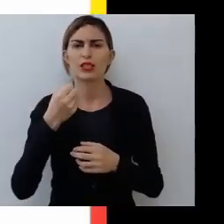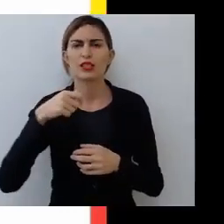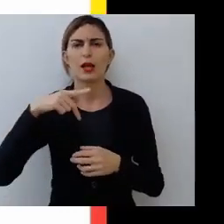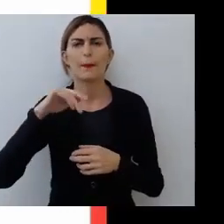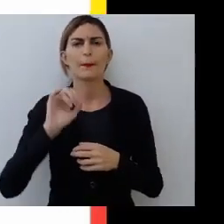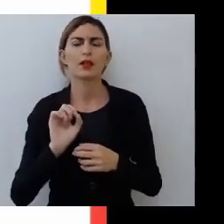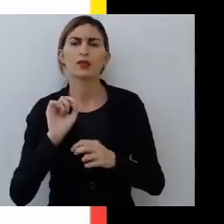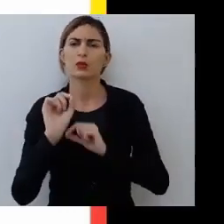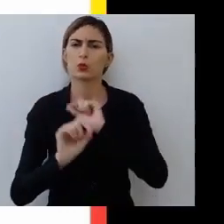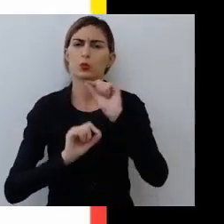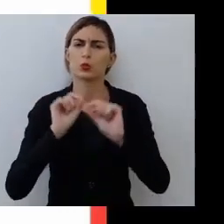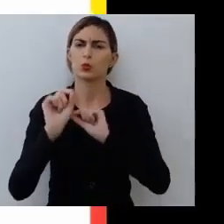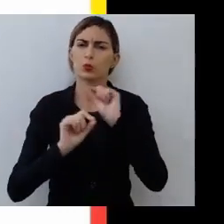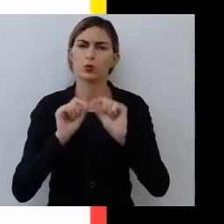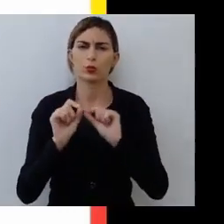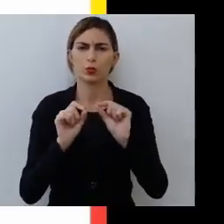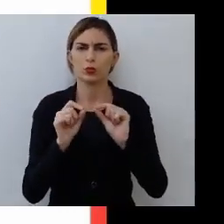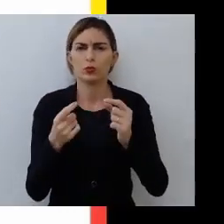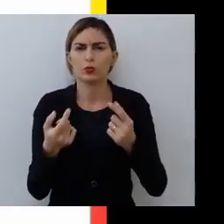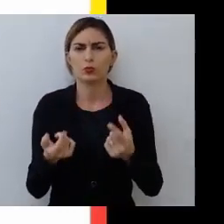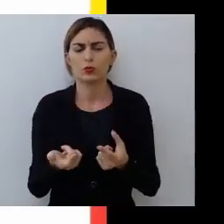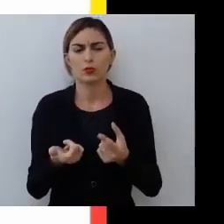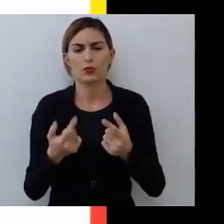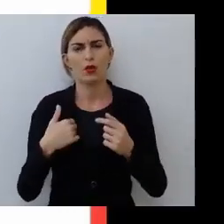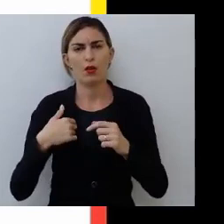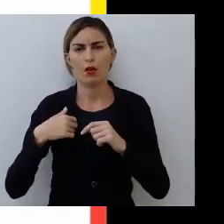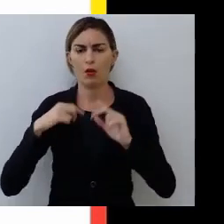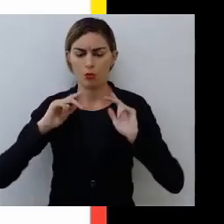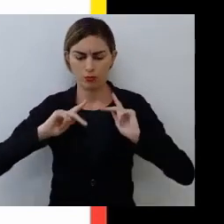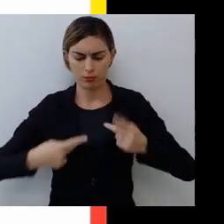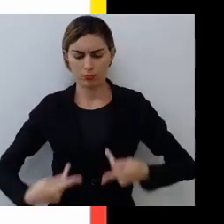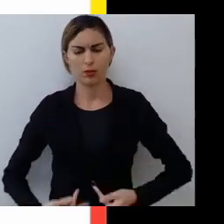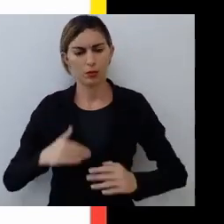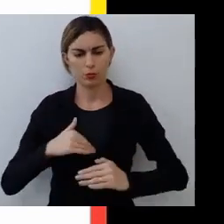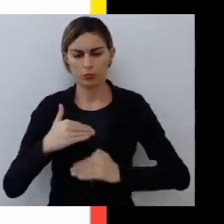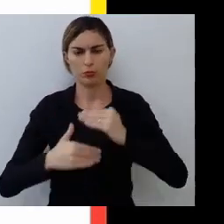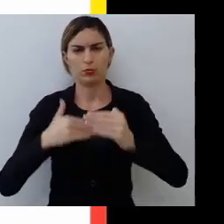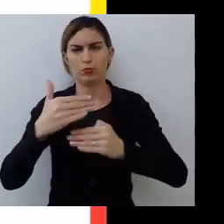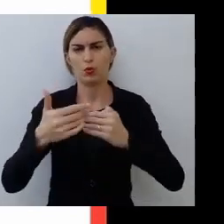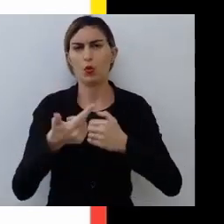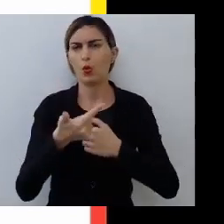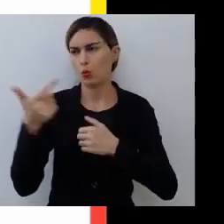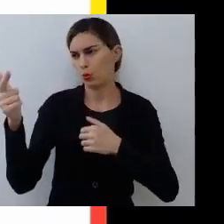sapiens. Tá? Considerando que a espécie humana evoluiu de outros